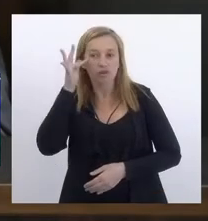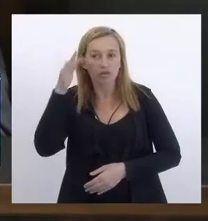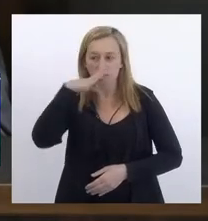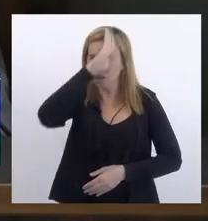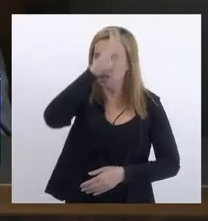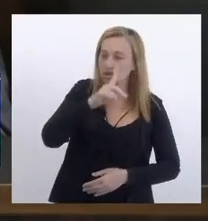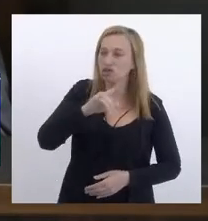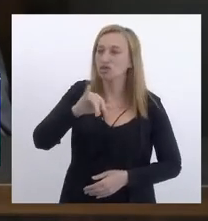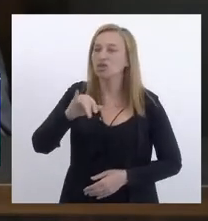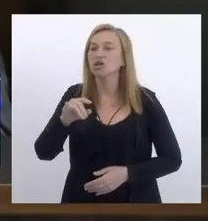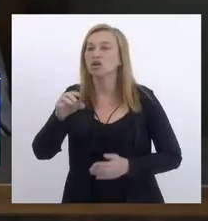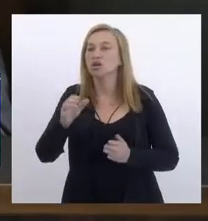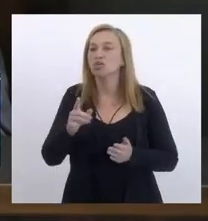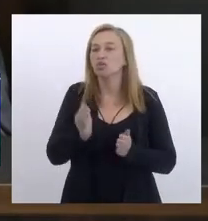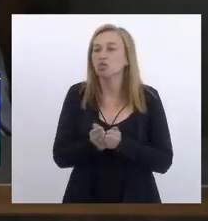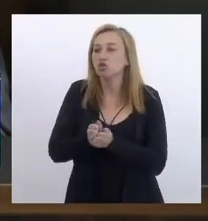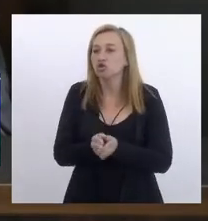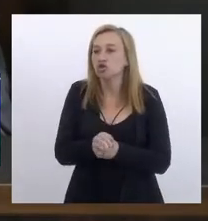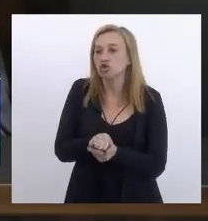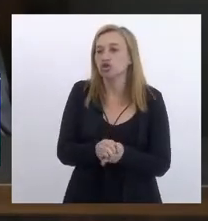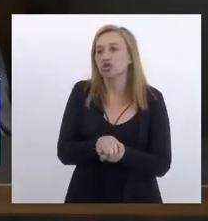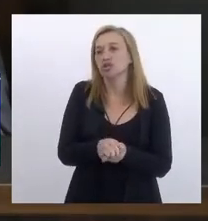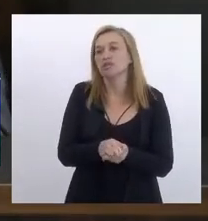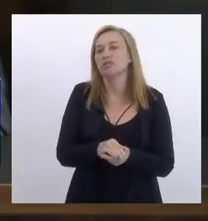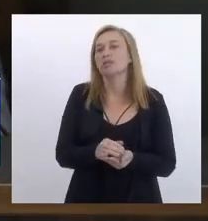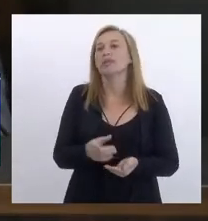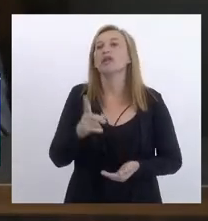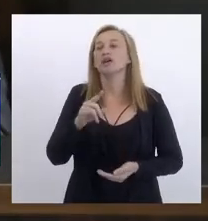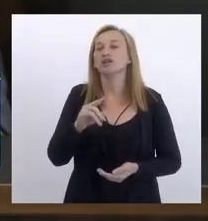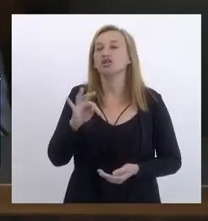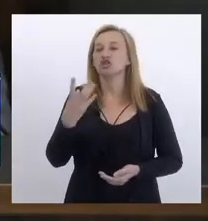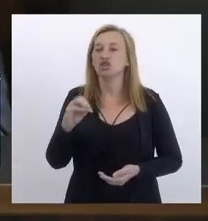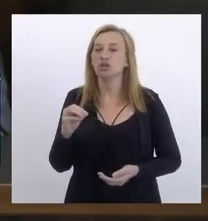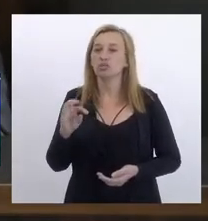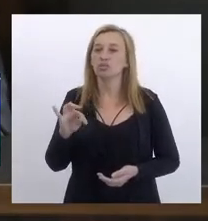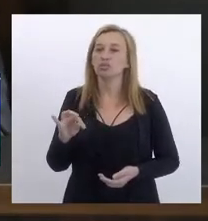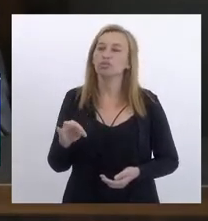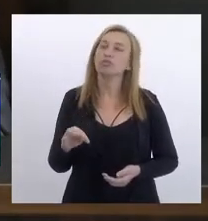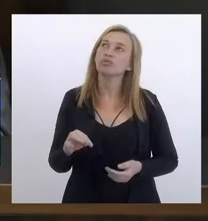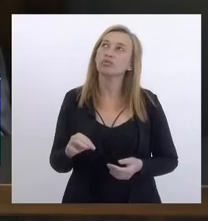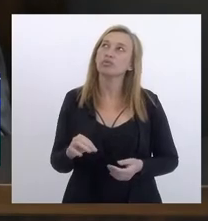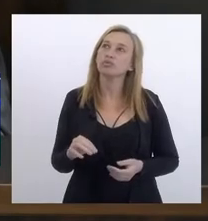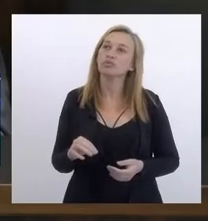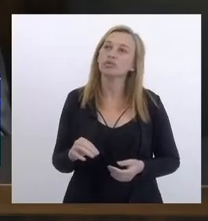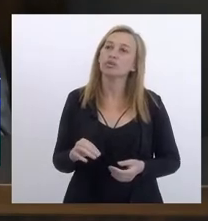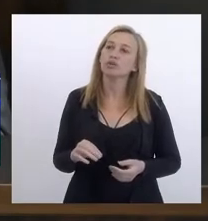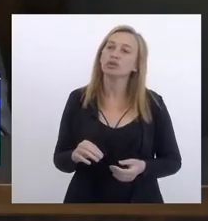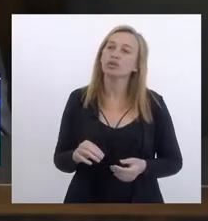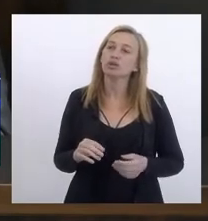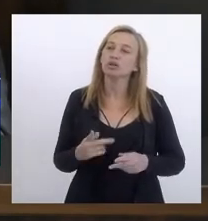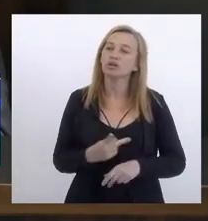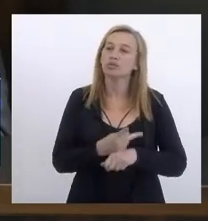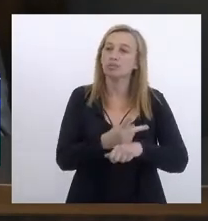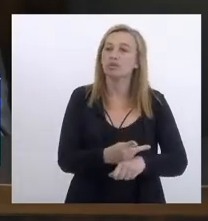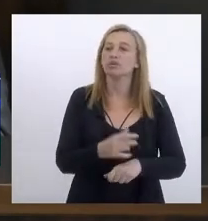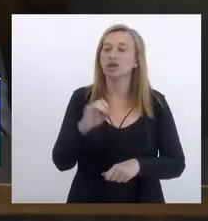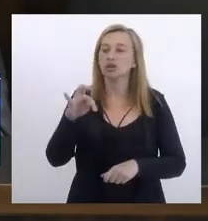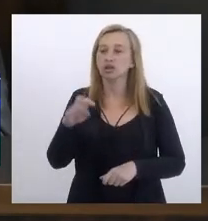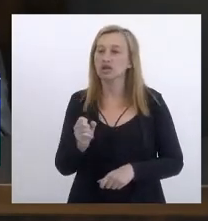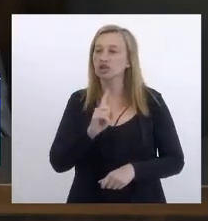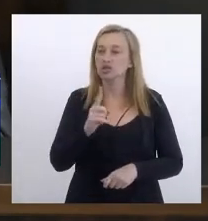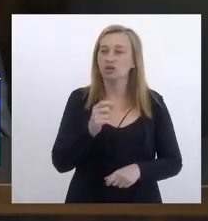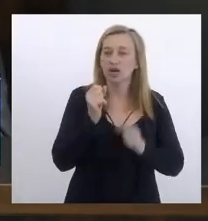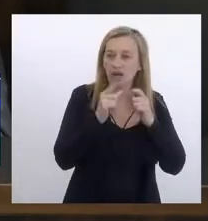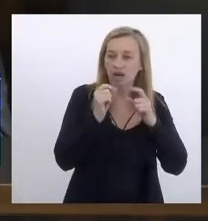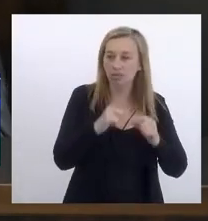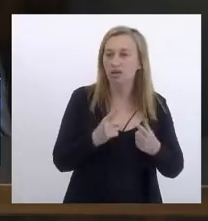Pudim, Paulo Ramos, Pedro Fernandes, Tânia Rodrigues e Thiago Pampulha, que dispõe sobre prêmios da Loteste não reclamados na forma que